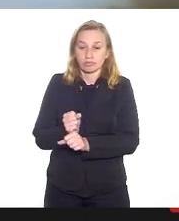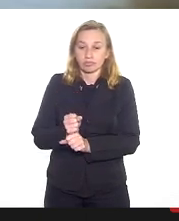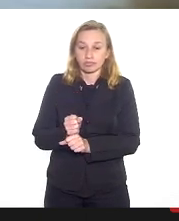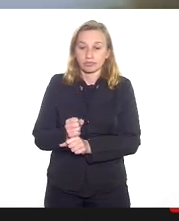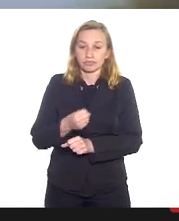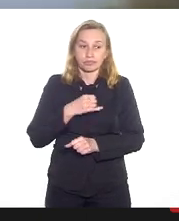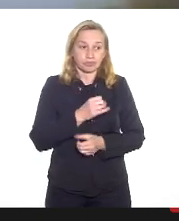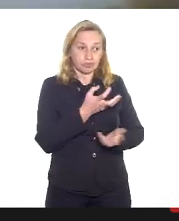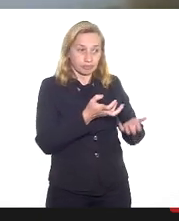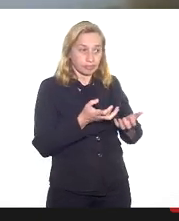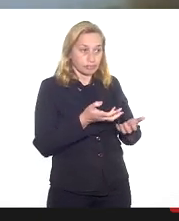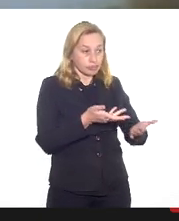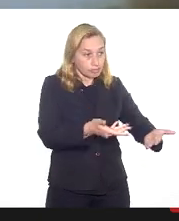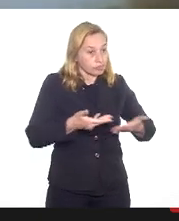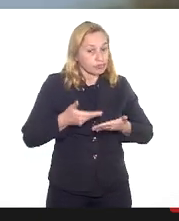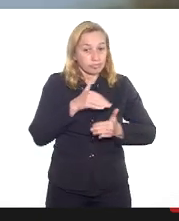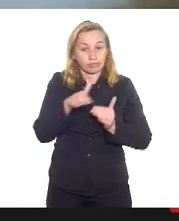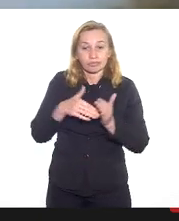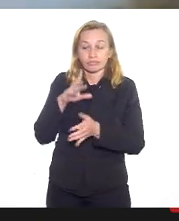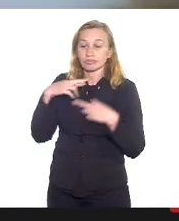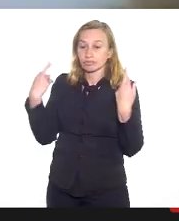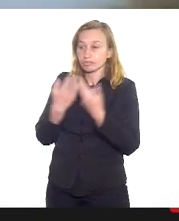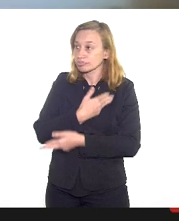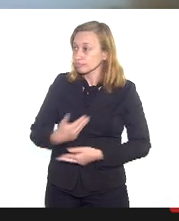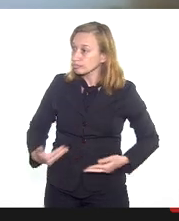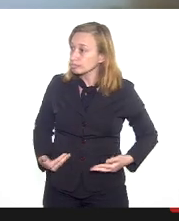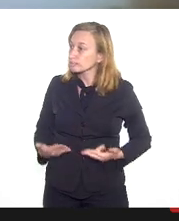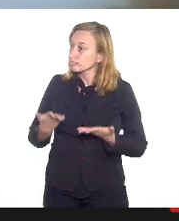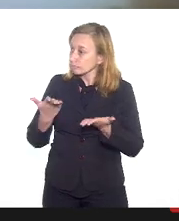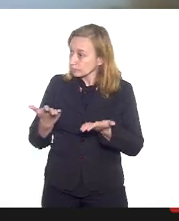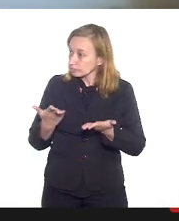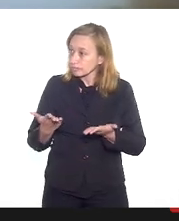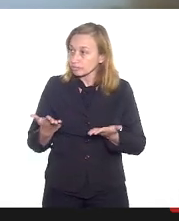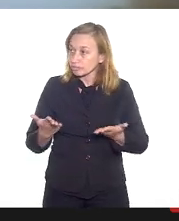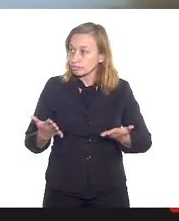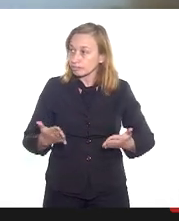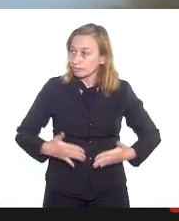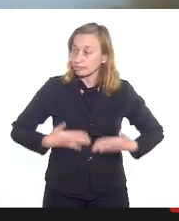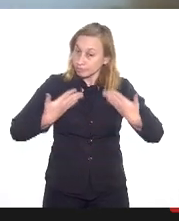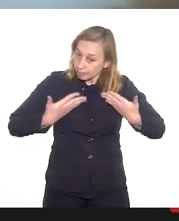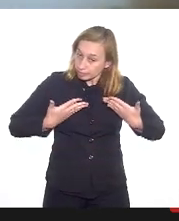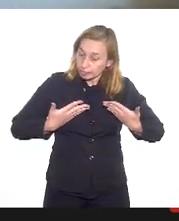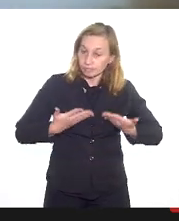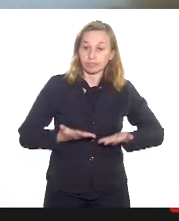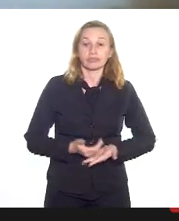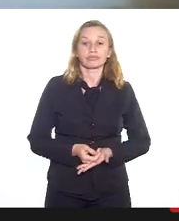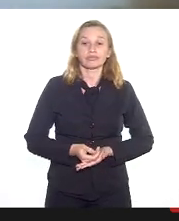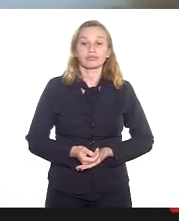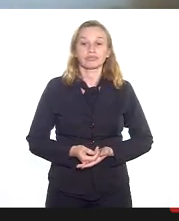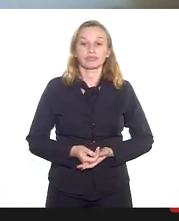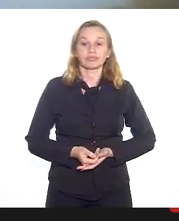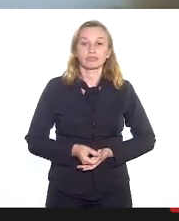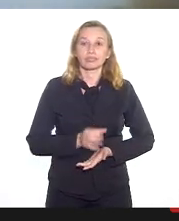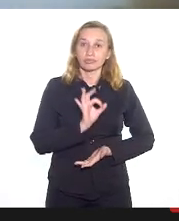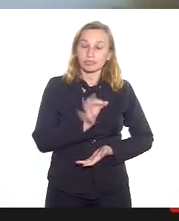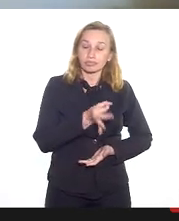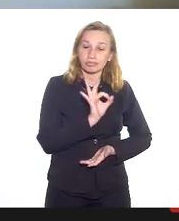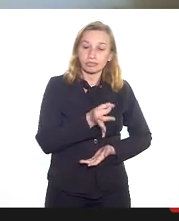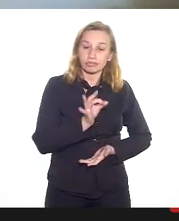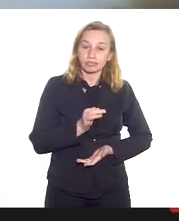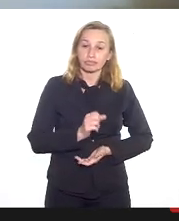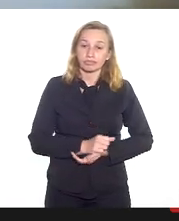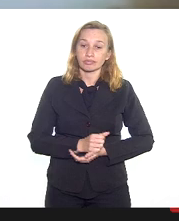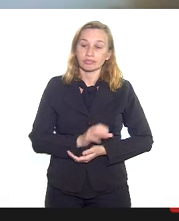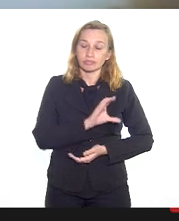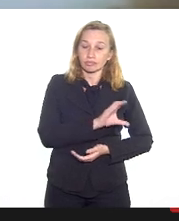a todas as audiências públicas. Teria, assim, o máximo prazer. Eu estou dizendo que, concomitantemente ao instrumento da